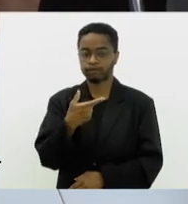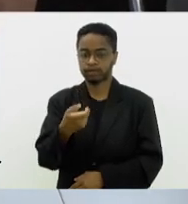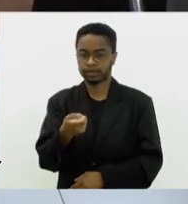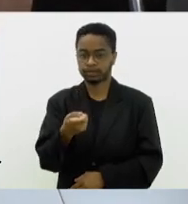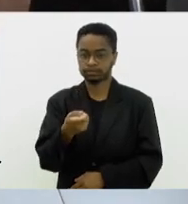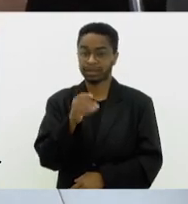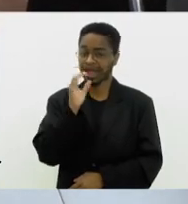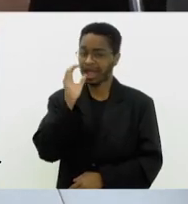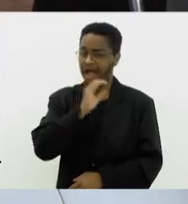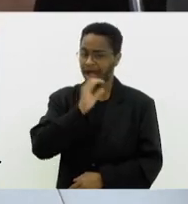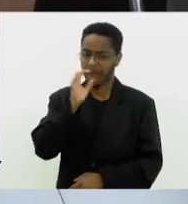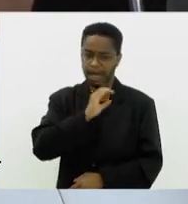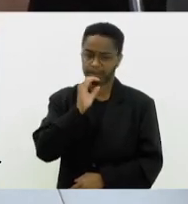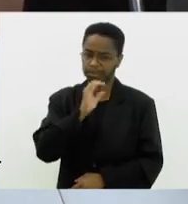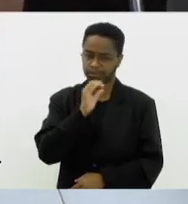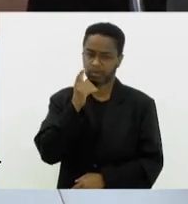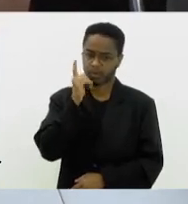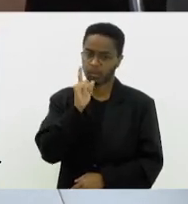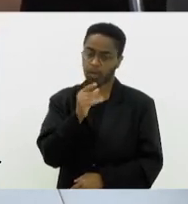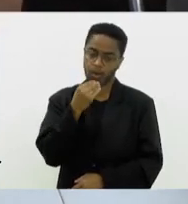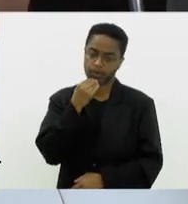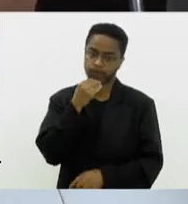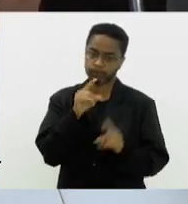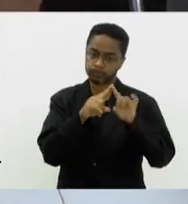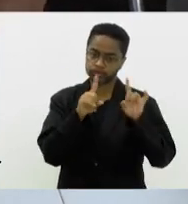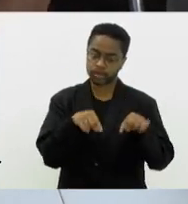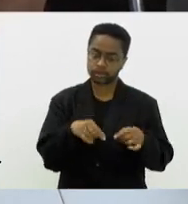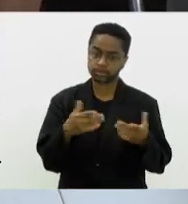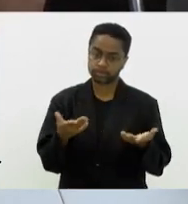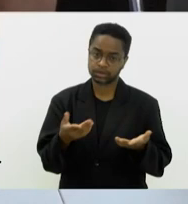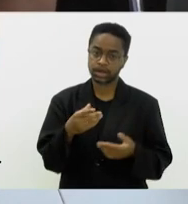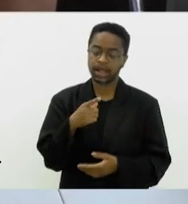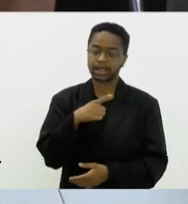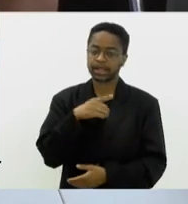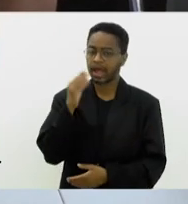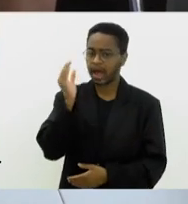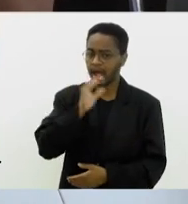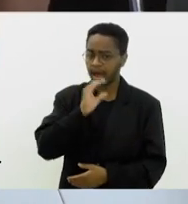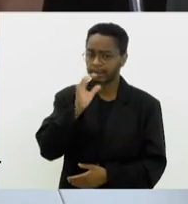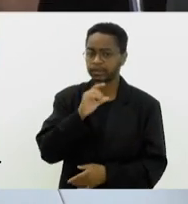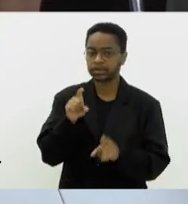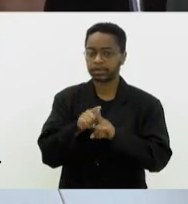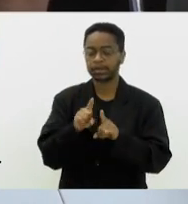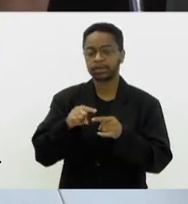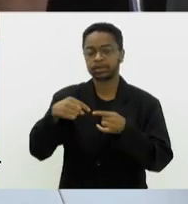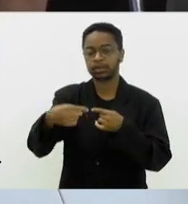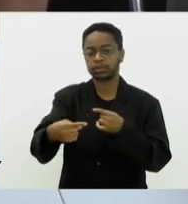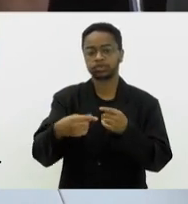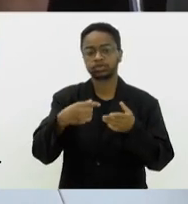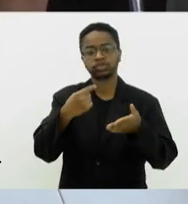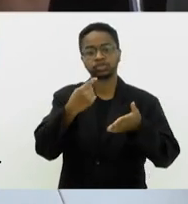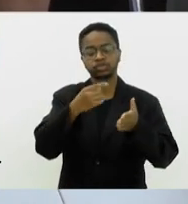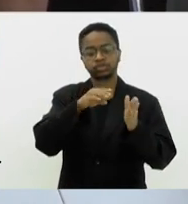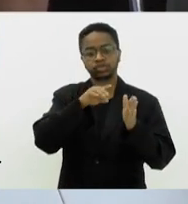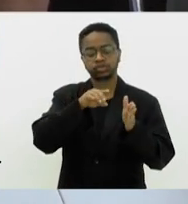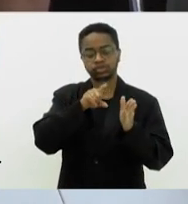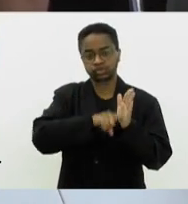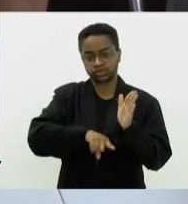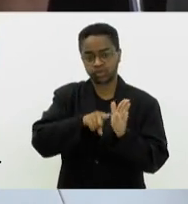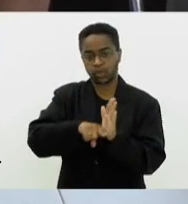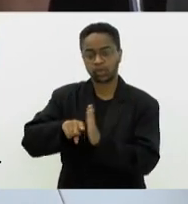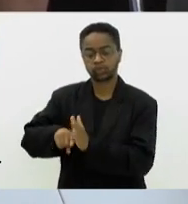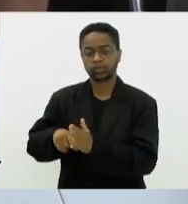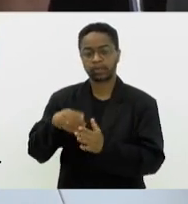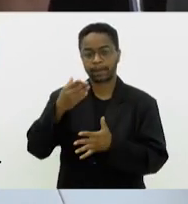rapidinho, um funcionário, evidente, saía rapidinho e você descontava em folha de forma parcelada,